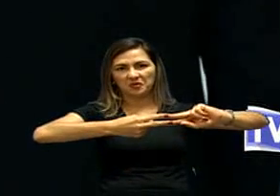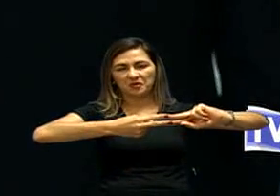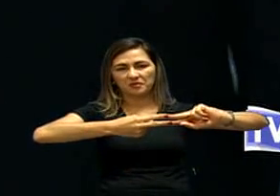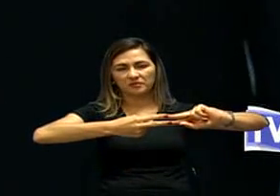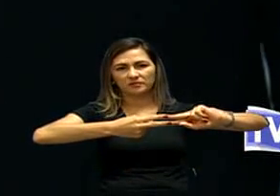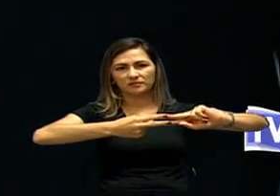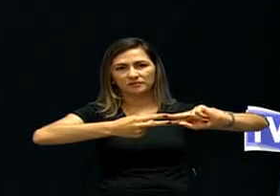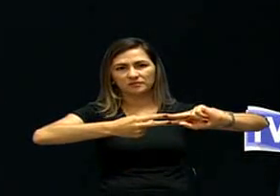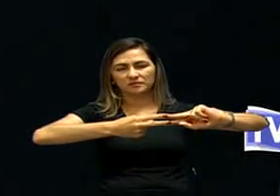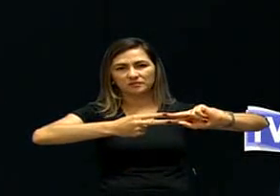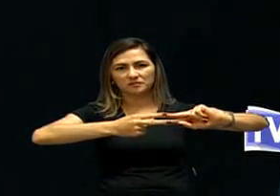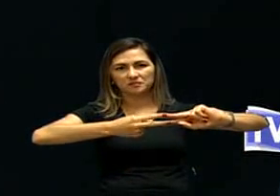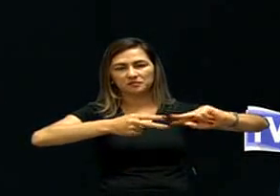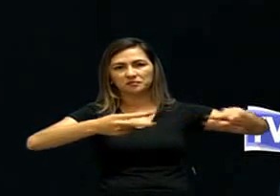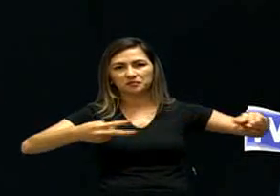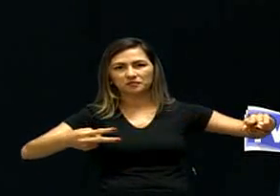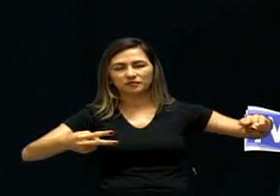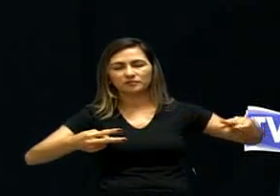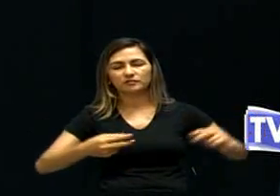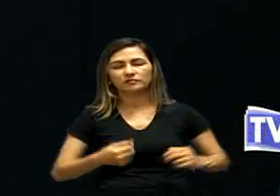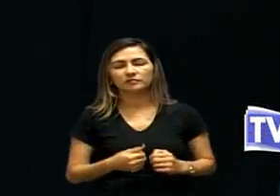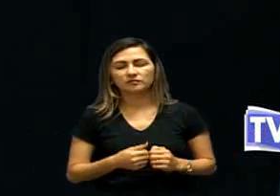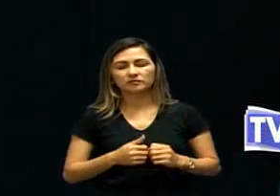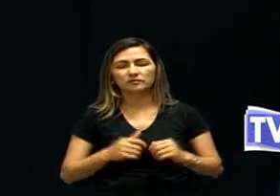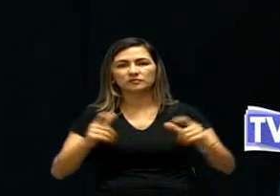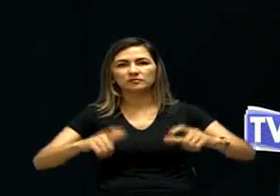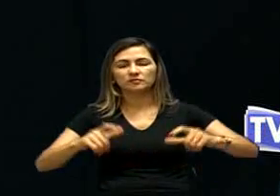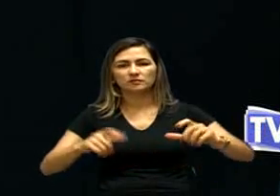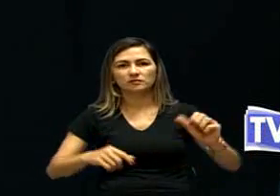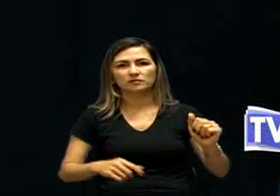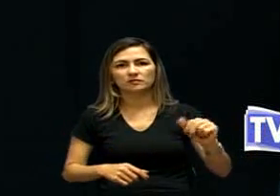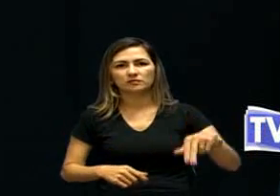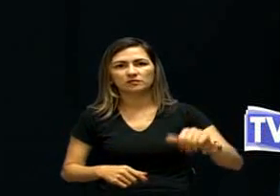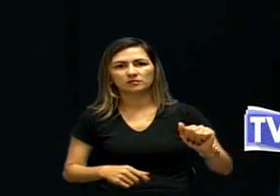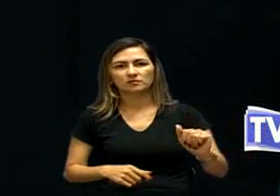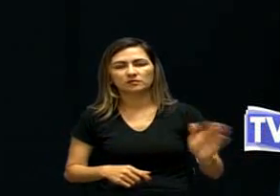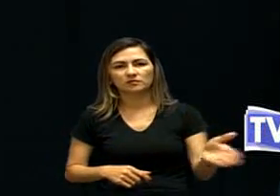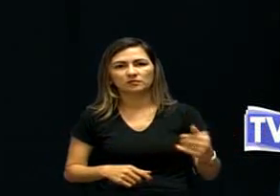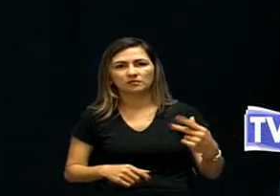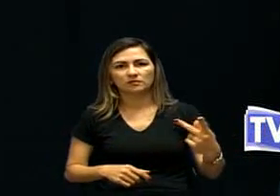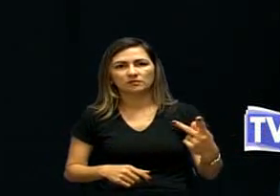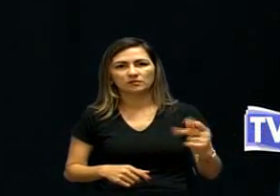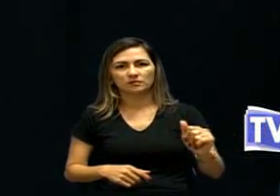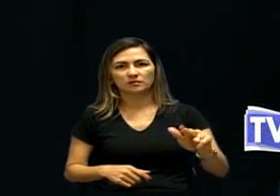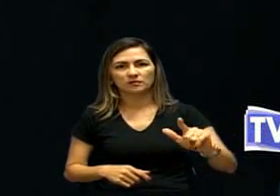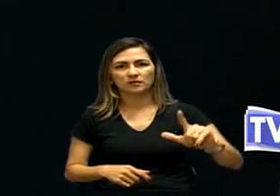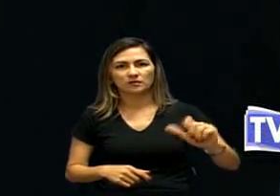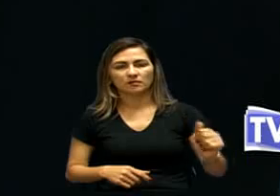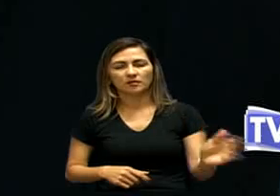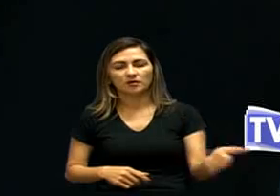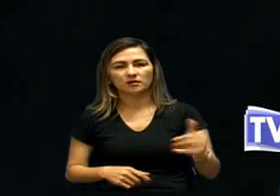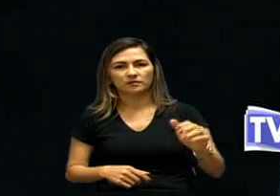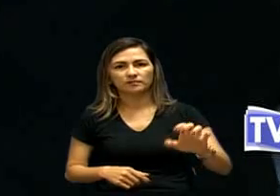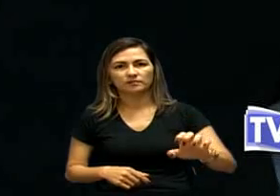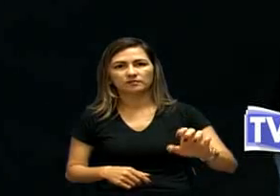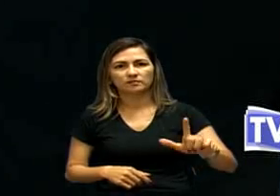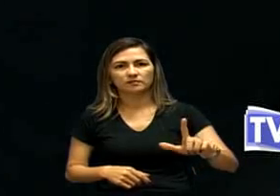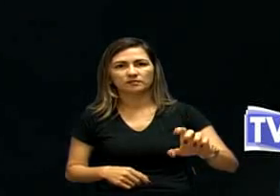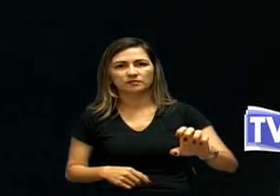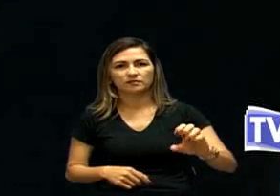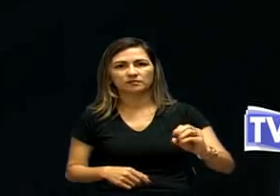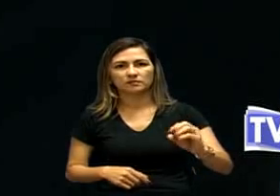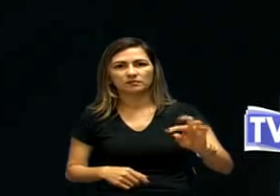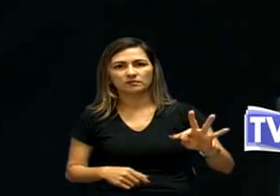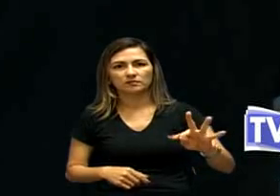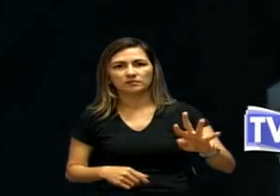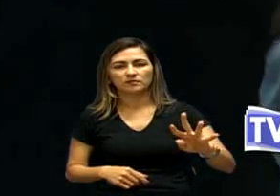energia. Tanto é que tem uma CEI, essa CEI que é do Ana Paula Eutério, ela nem pode dar banho nas crianças, vereador. Ela não